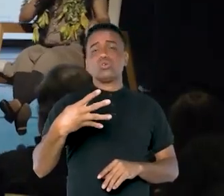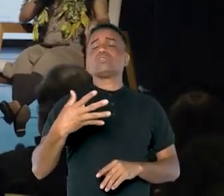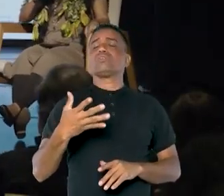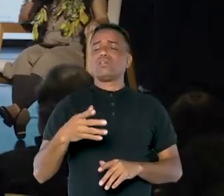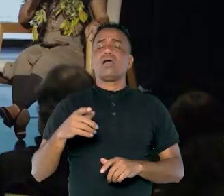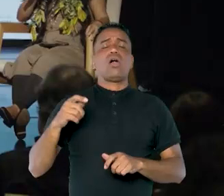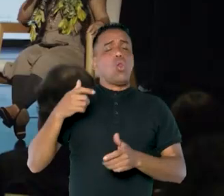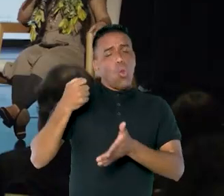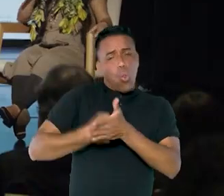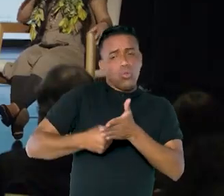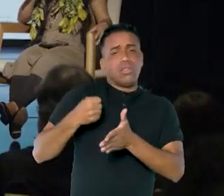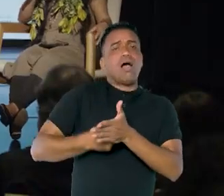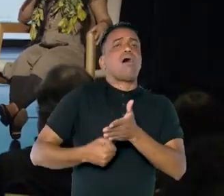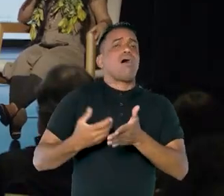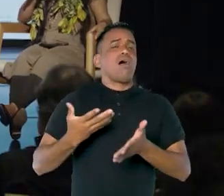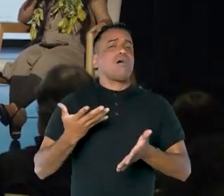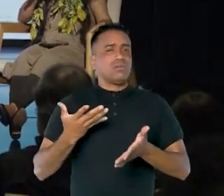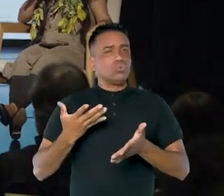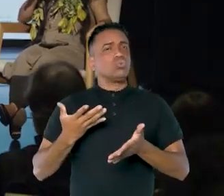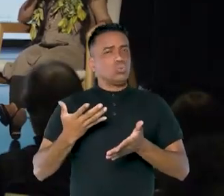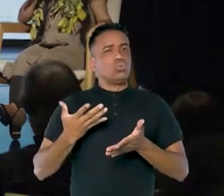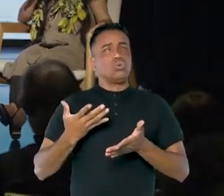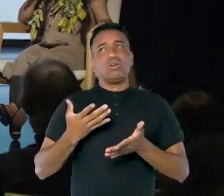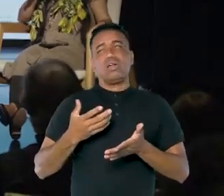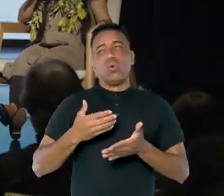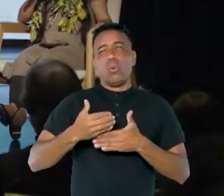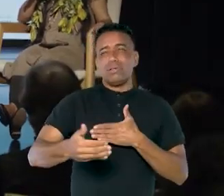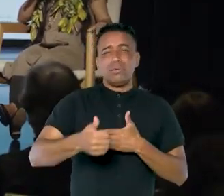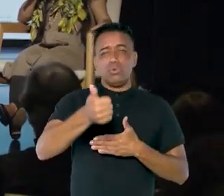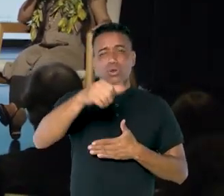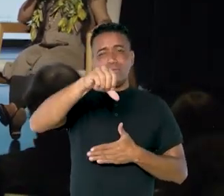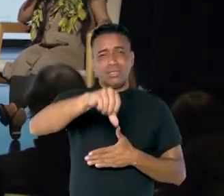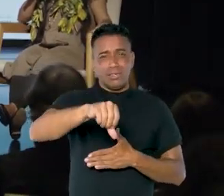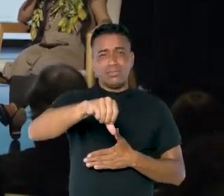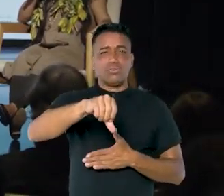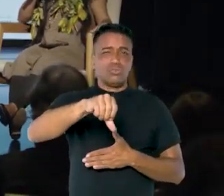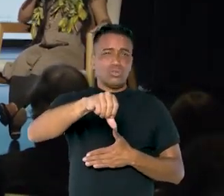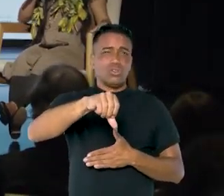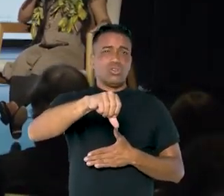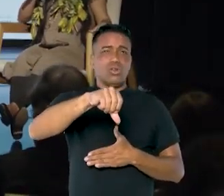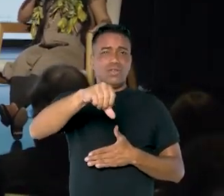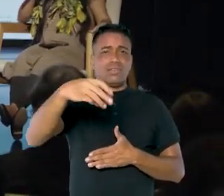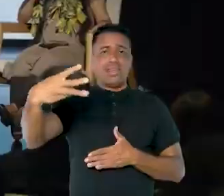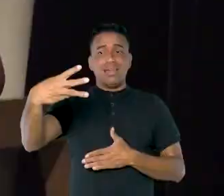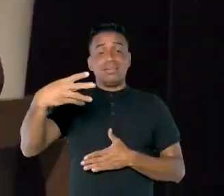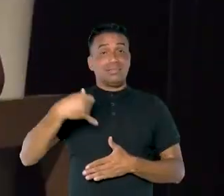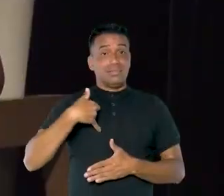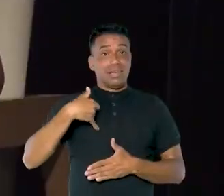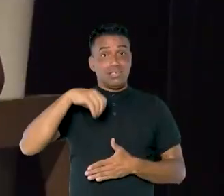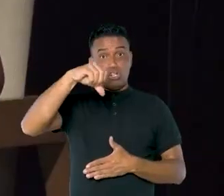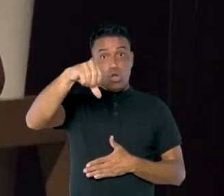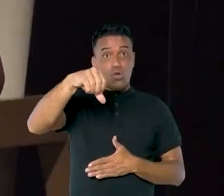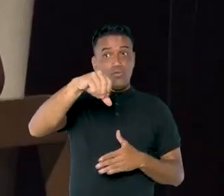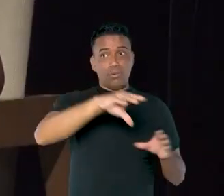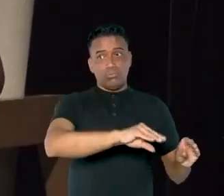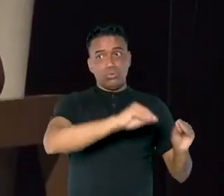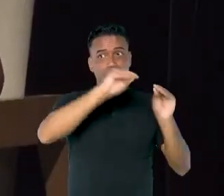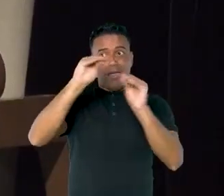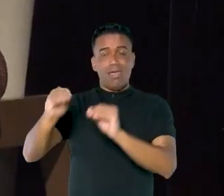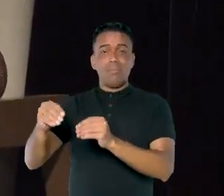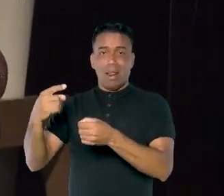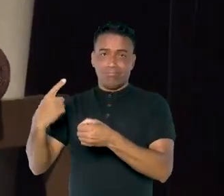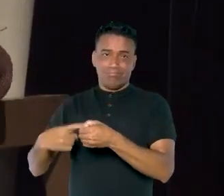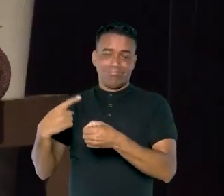indígena, né, então comecei em 1993, quando eu tinha 9 anos de idade, mudei para a cidade,